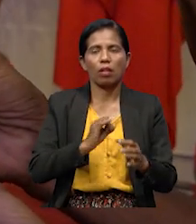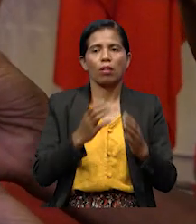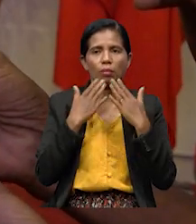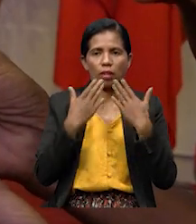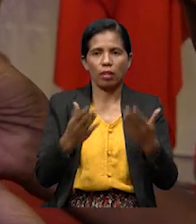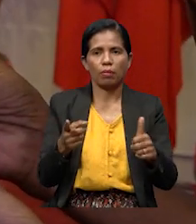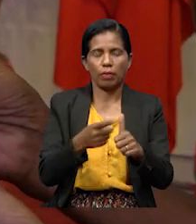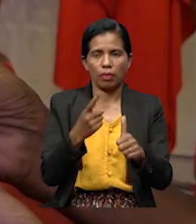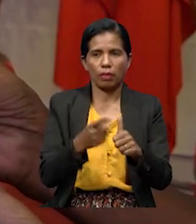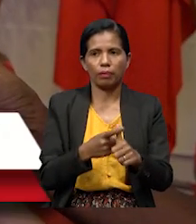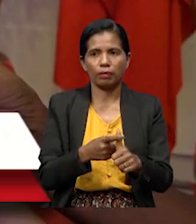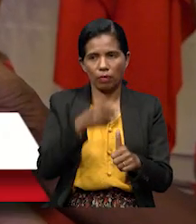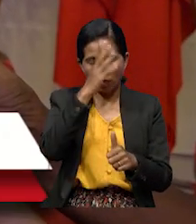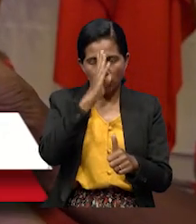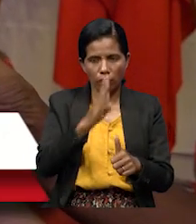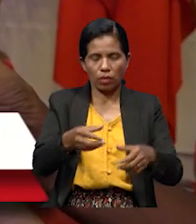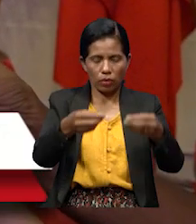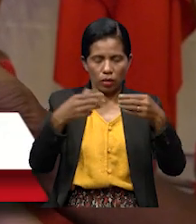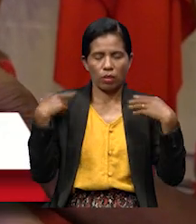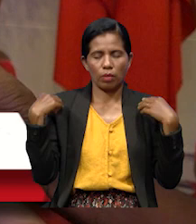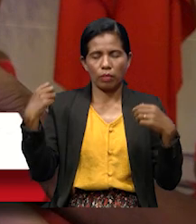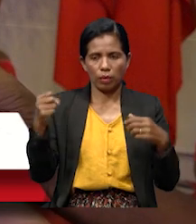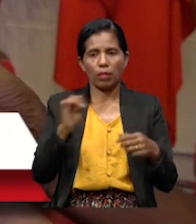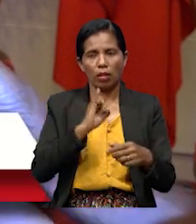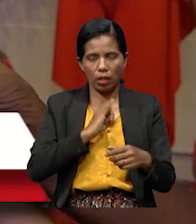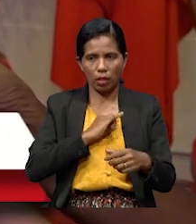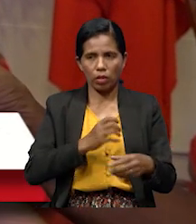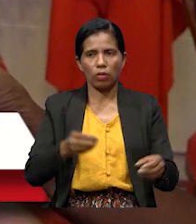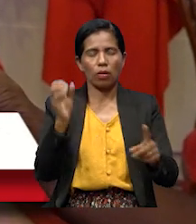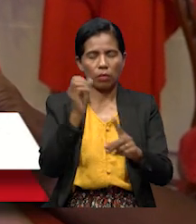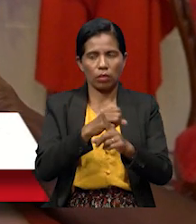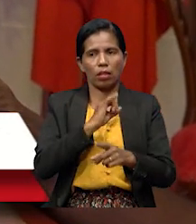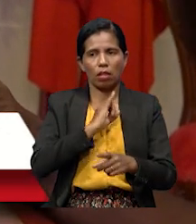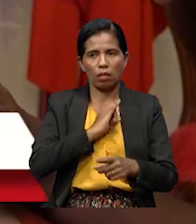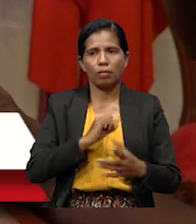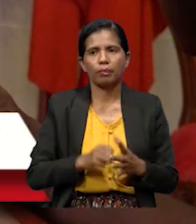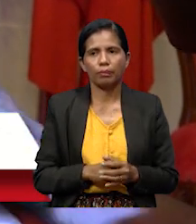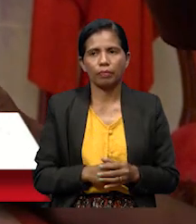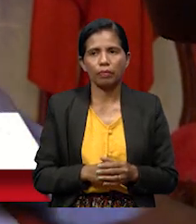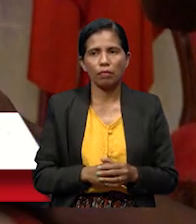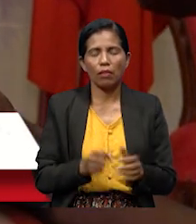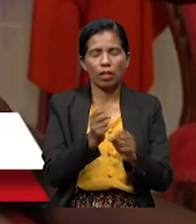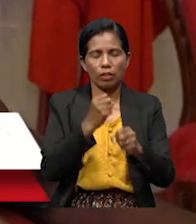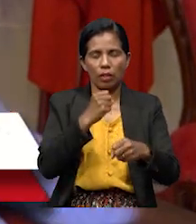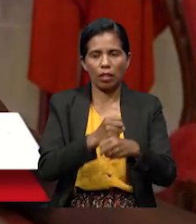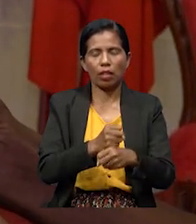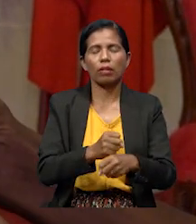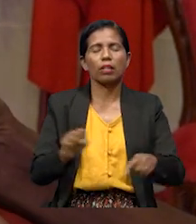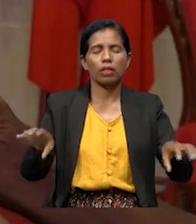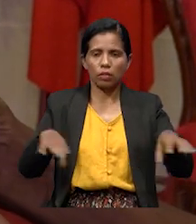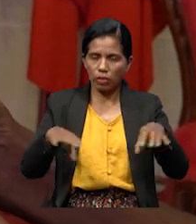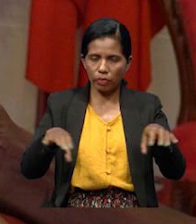primeiro ba amamaroma tamba fog bit mai hau no fo oportunidade ba hau atu halao knar nebe